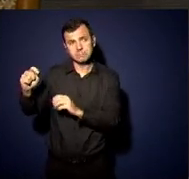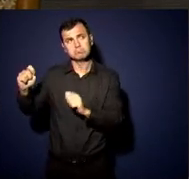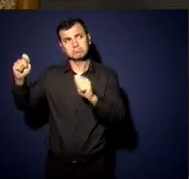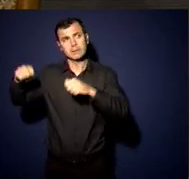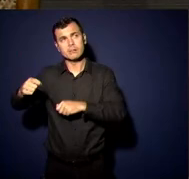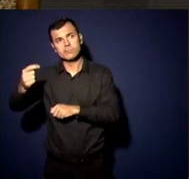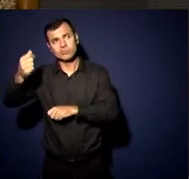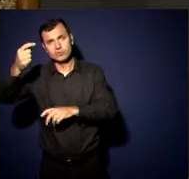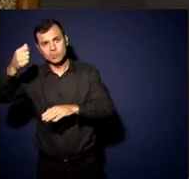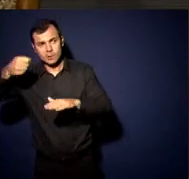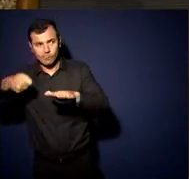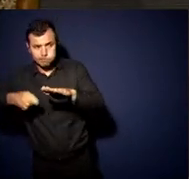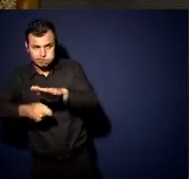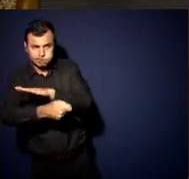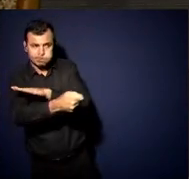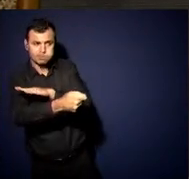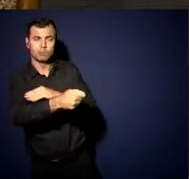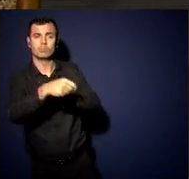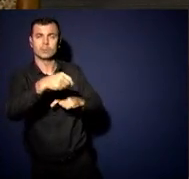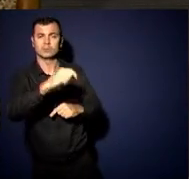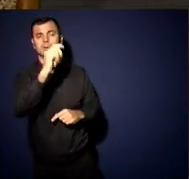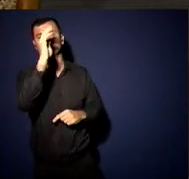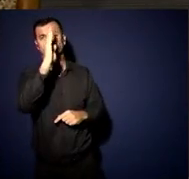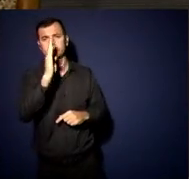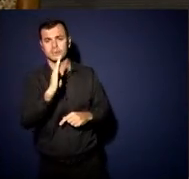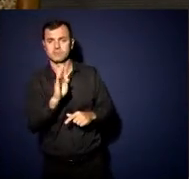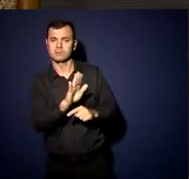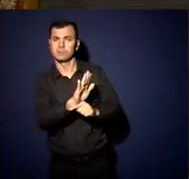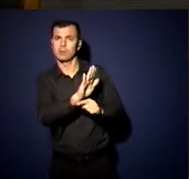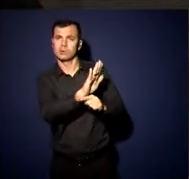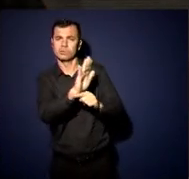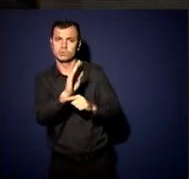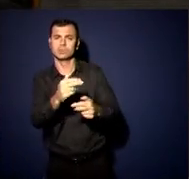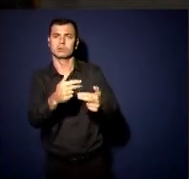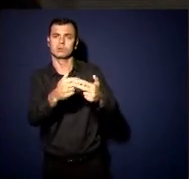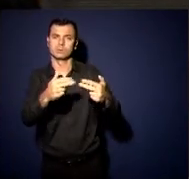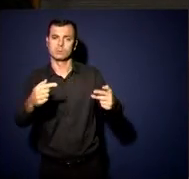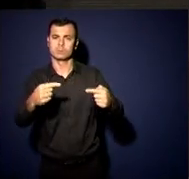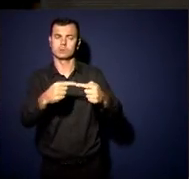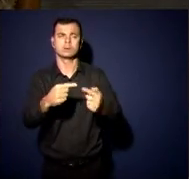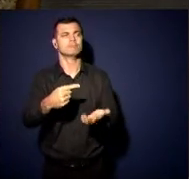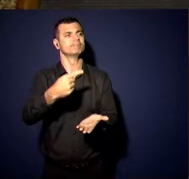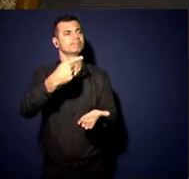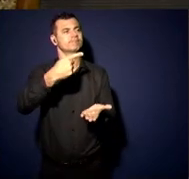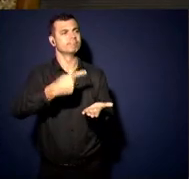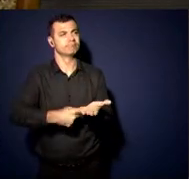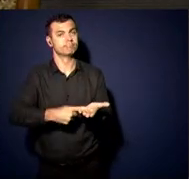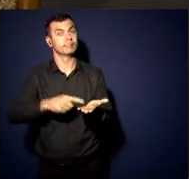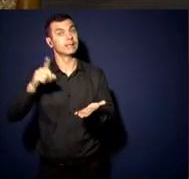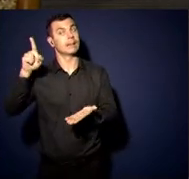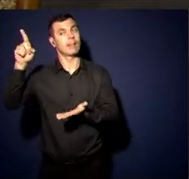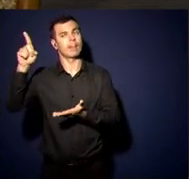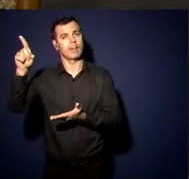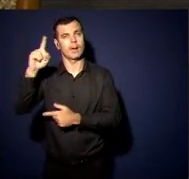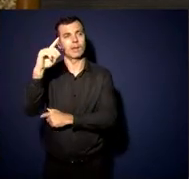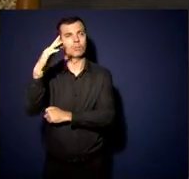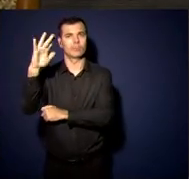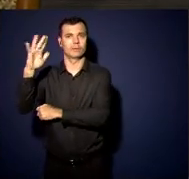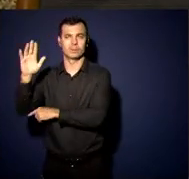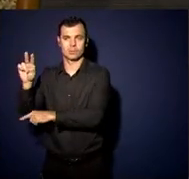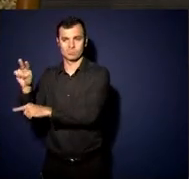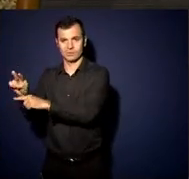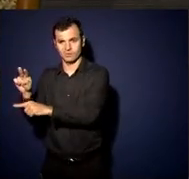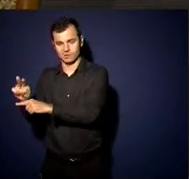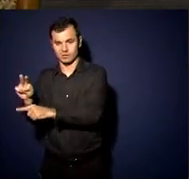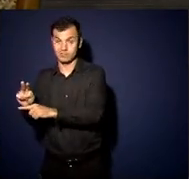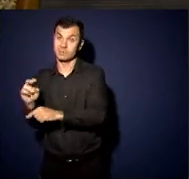utilizar esses investimentos aqui como ferramentas de compensação de compromissos assumidos lá a gente entende que fazendo